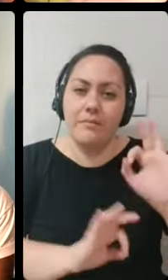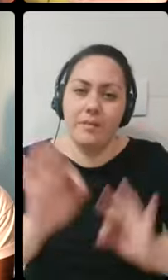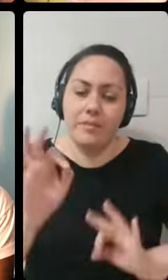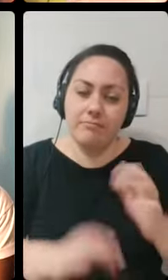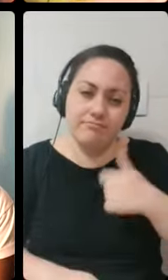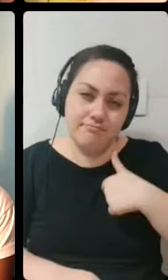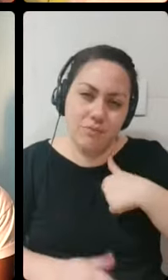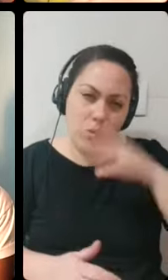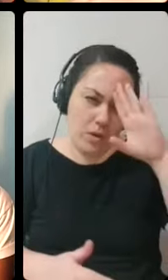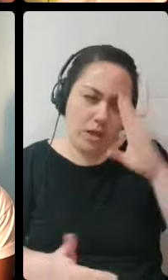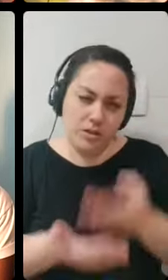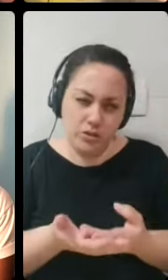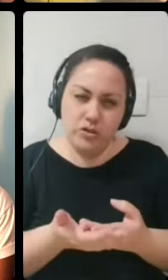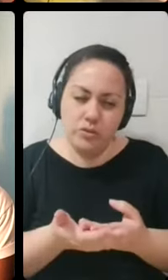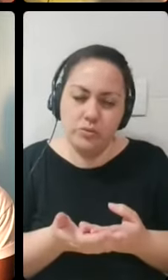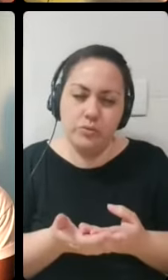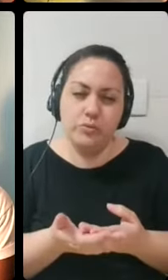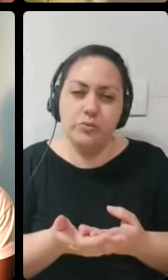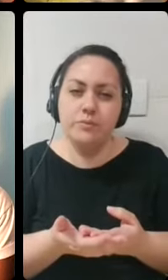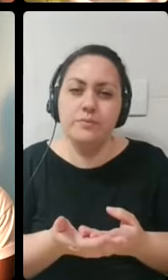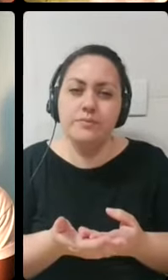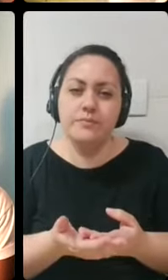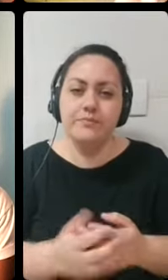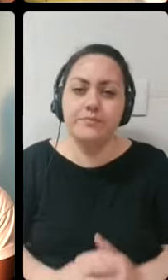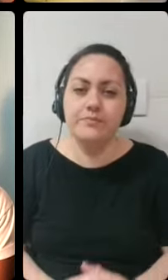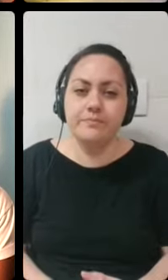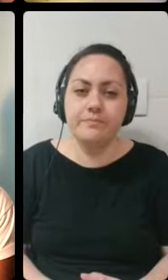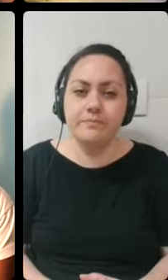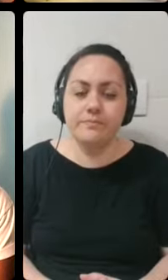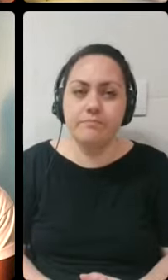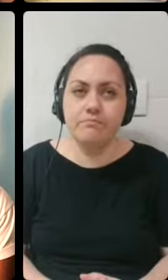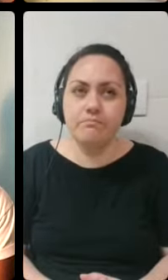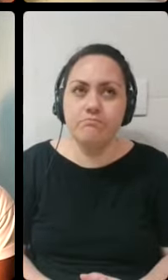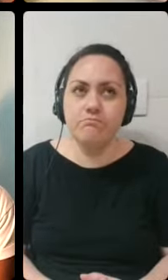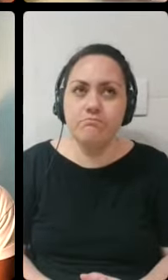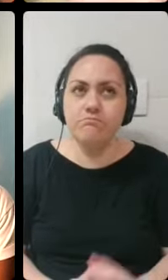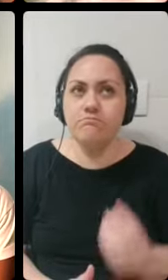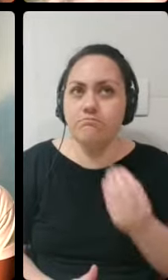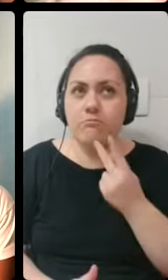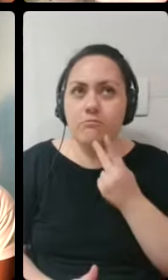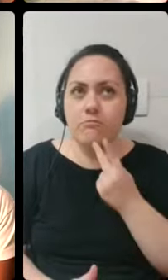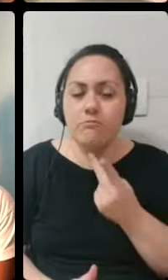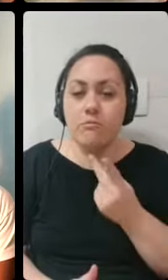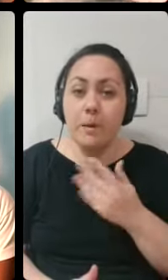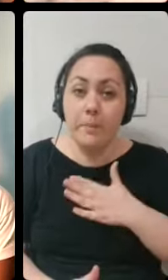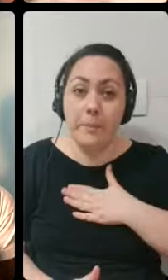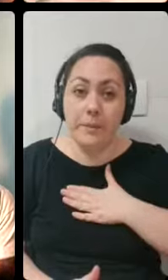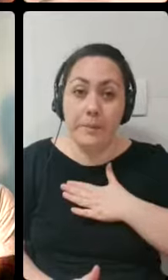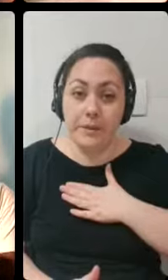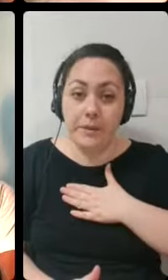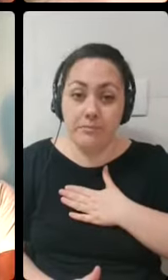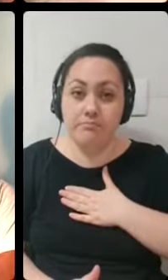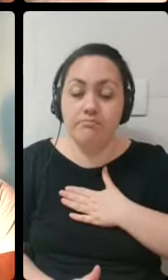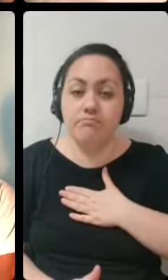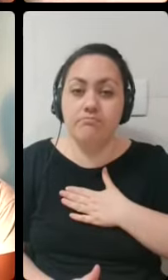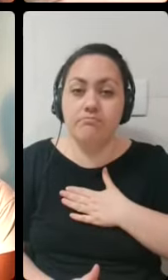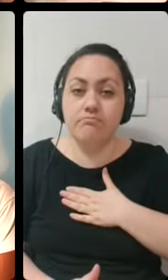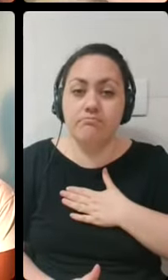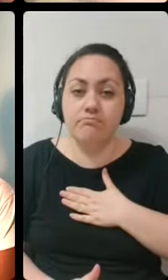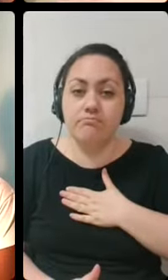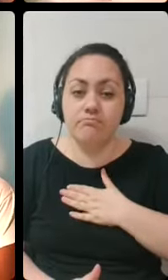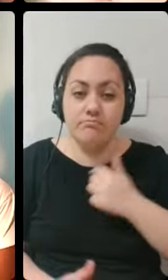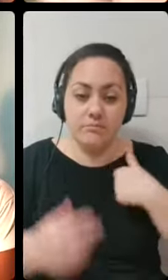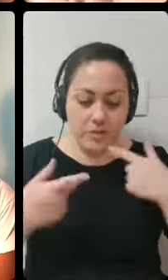que, como é que eu posso dizer, que eu tive para mim, no caso, foi a questão de organização e disciplina,